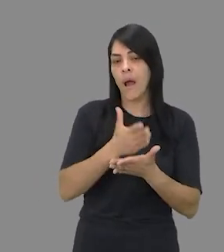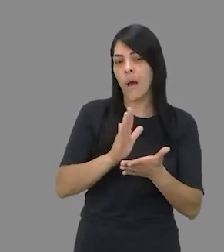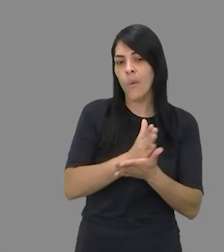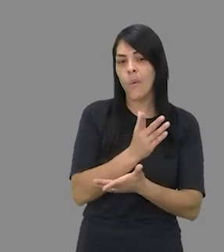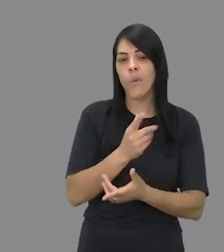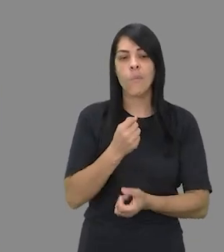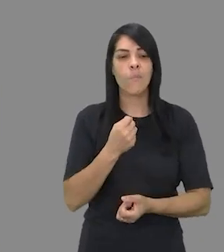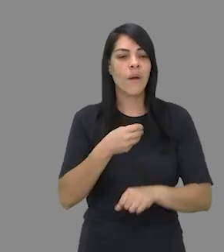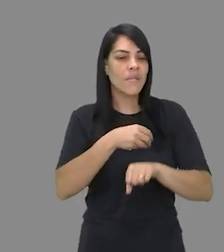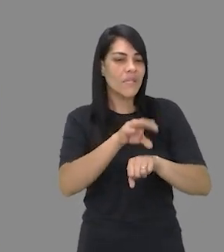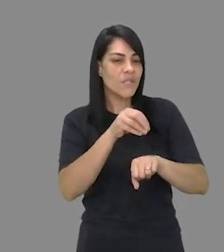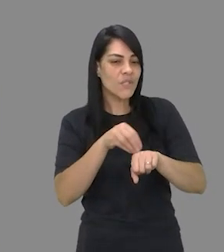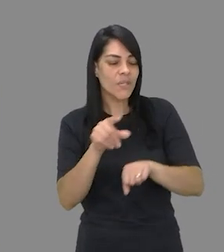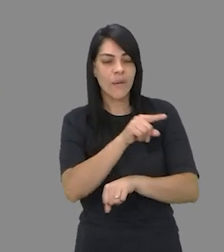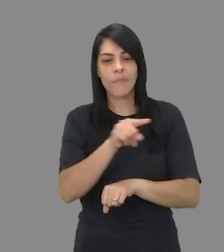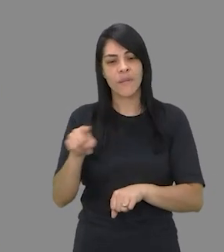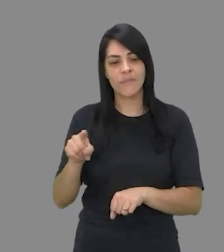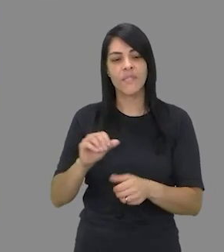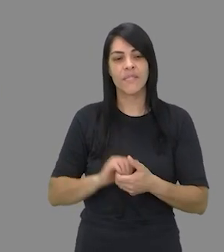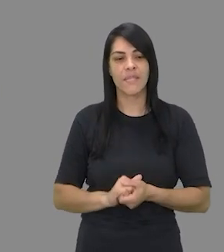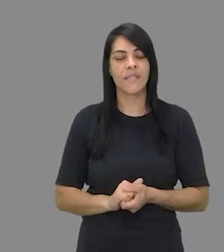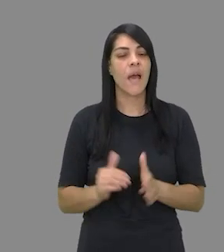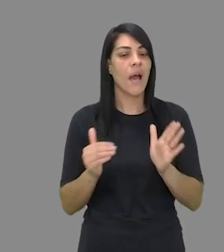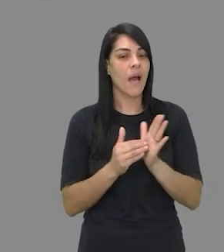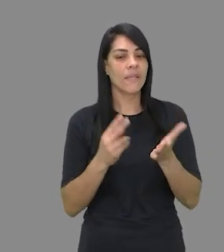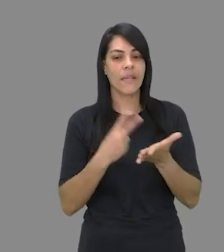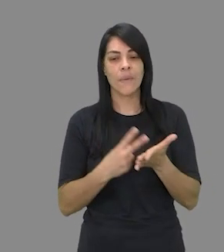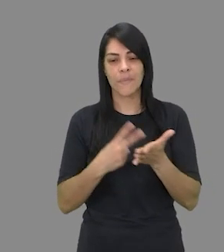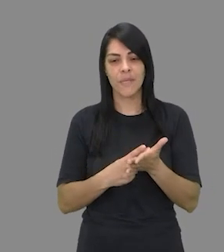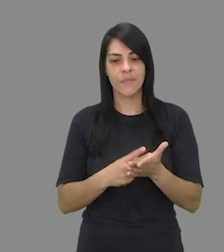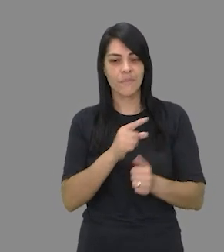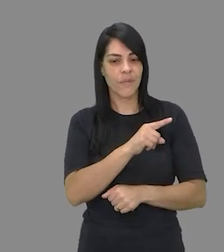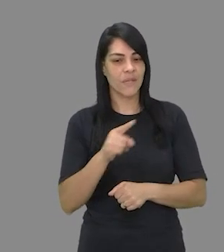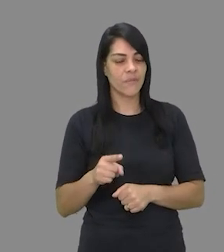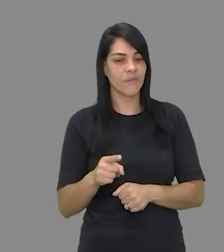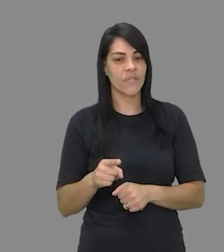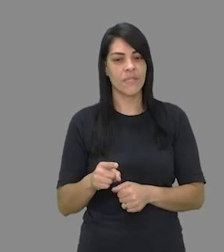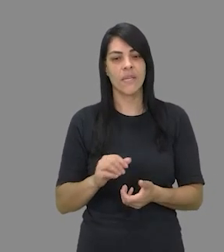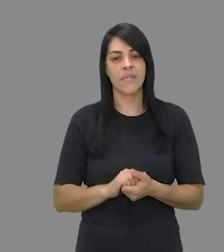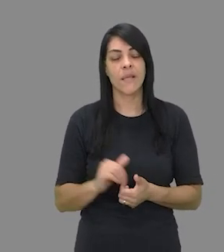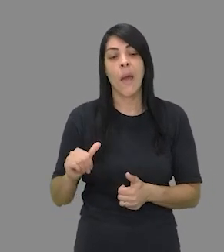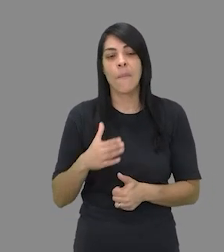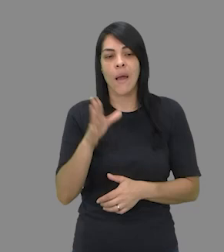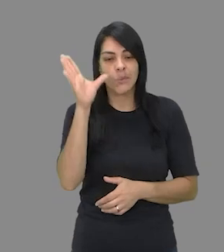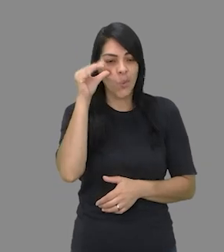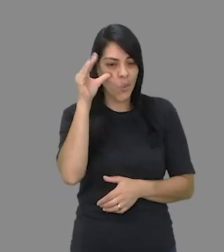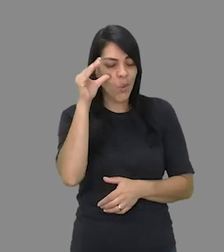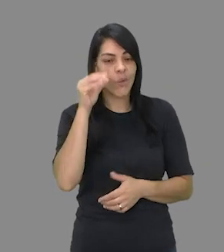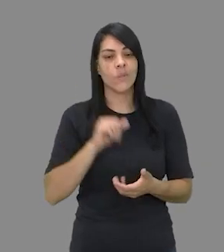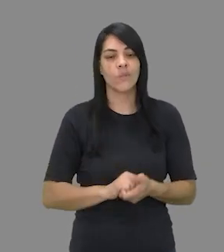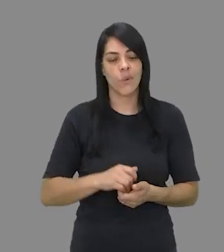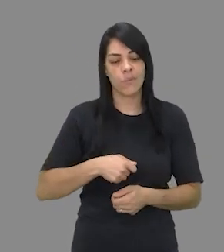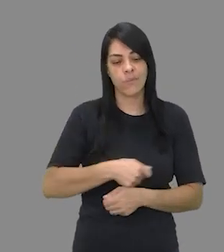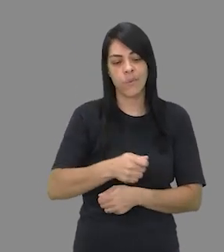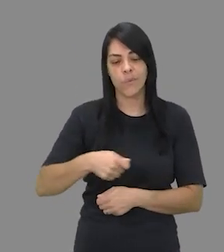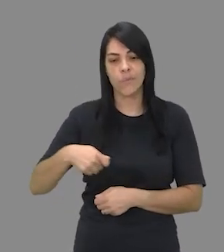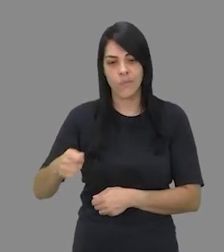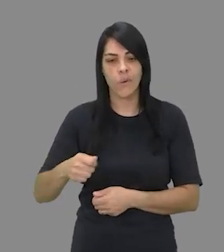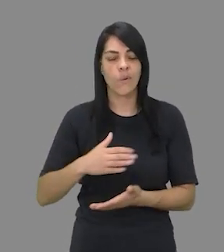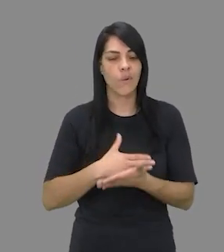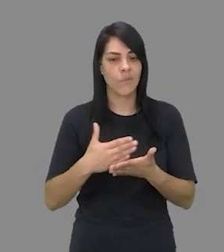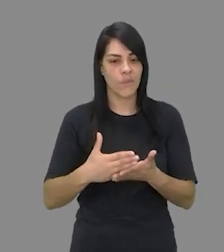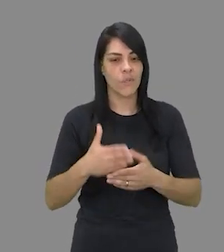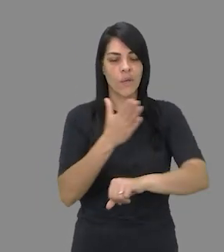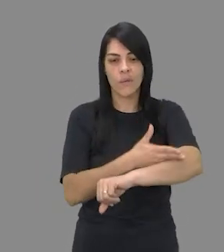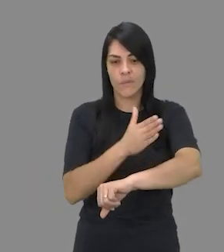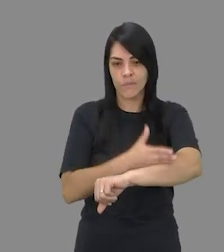aí, algumas particularidades, até mesmo para que vocês fiquem mais curiosos. O tênis de mesa ele começou a ser praticado